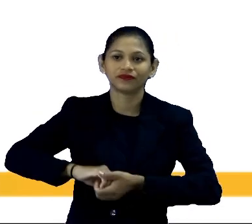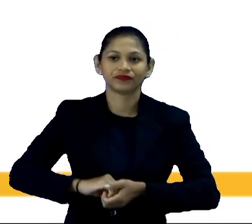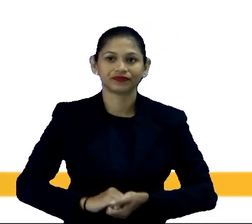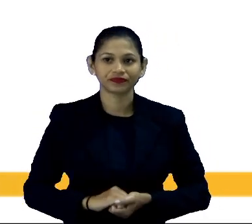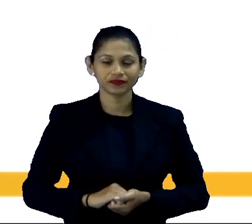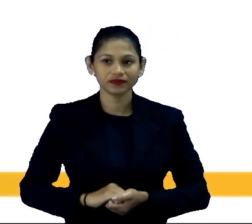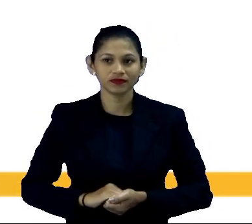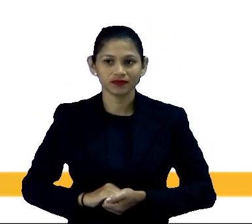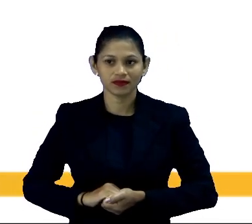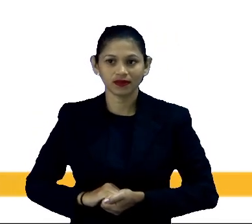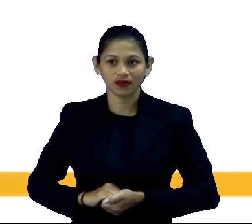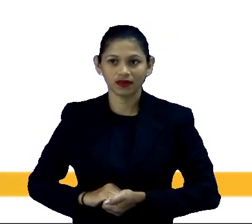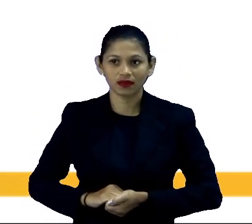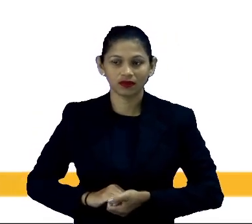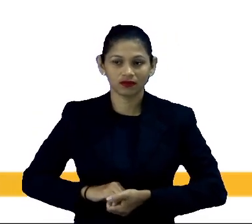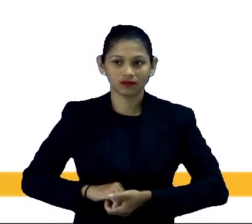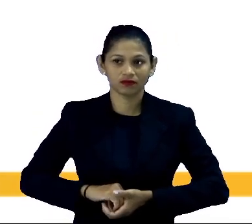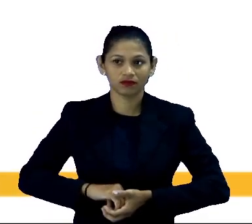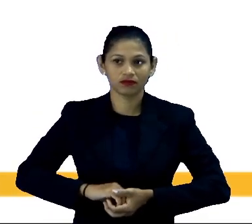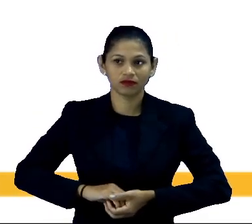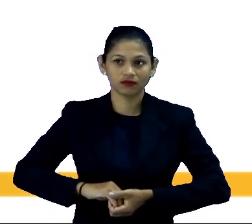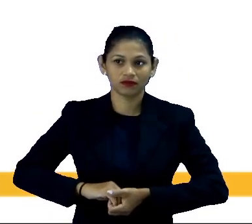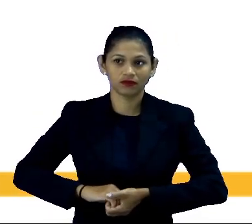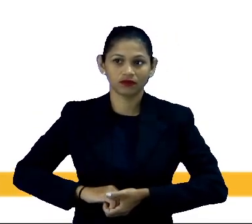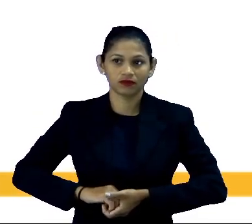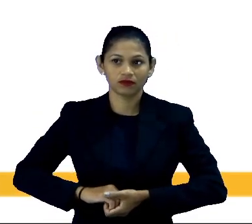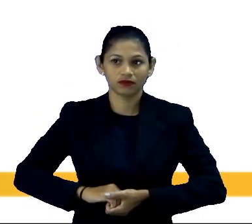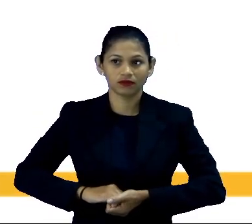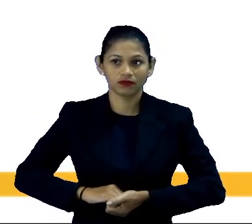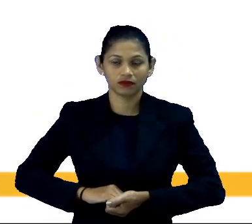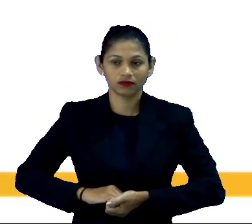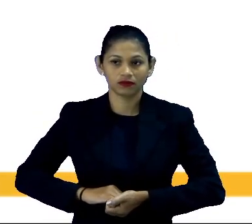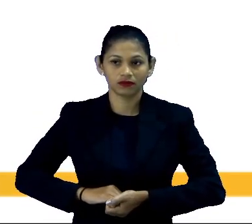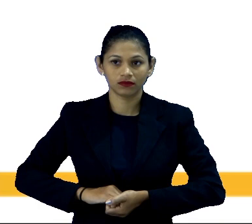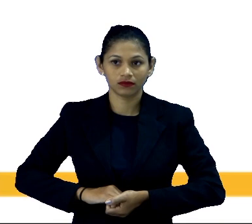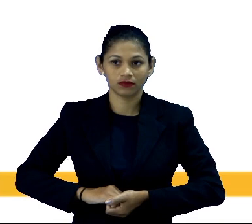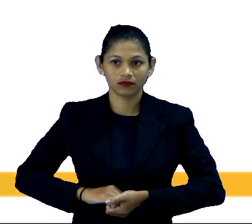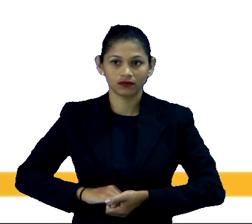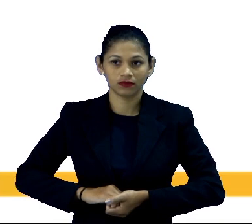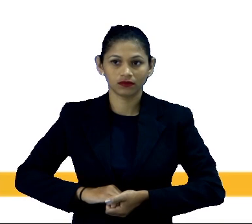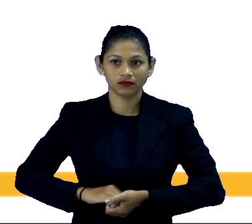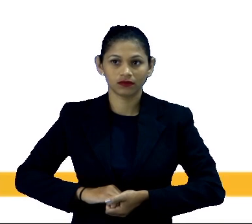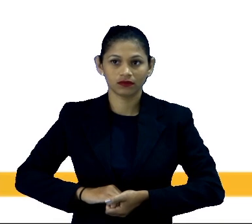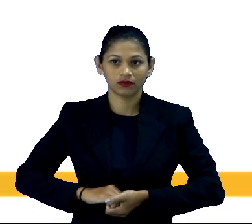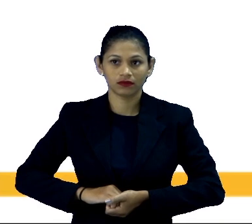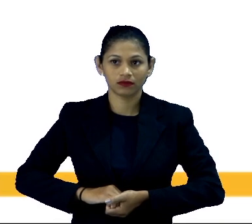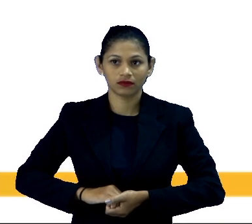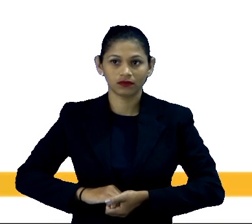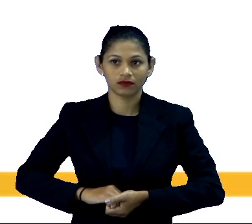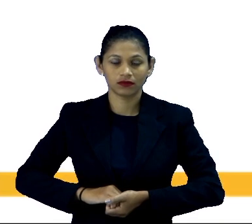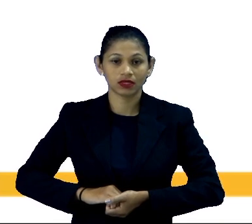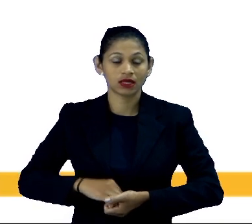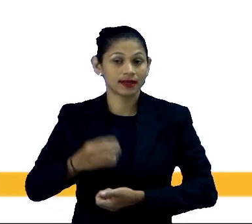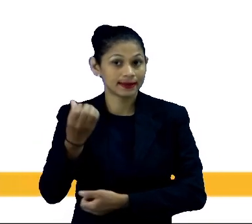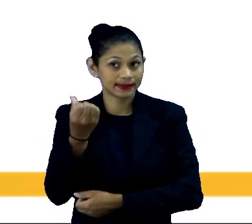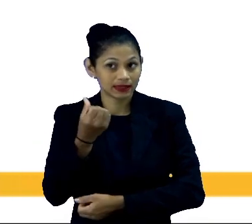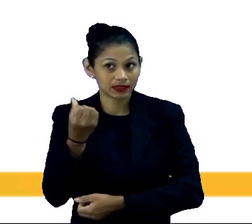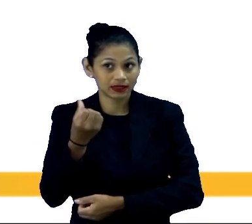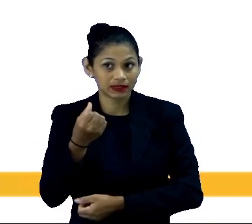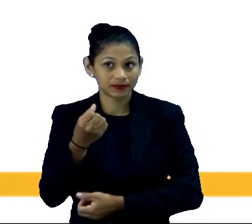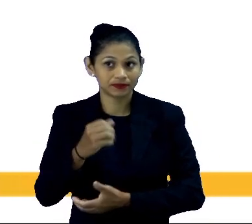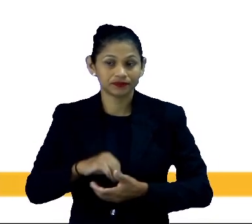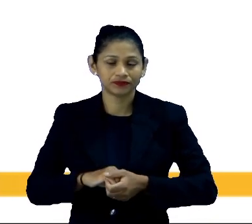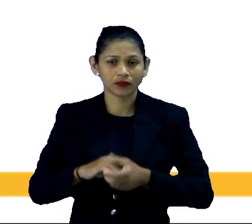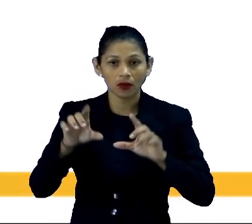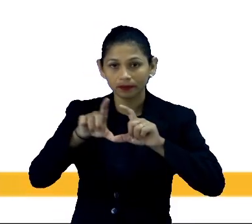meninos o tenham jogado na água, no caso, tá bom? Sem compreender. Questão 6, ó. No